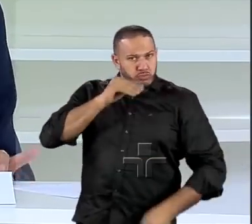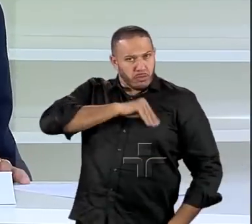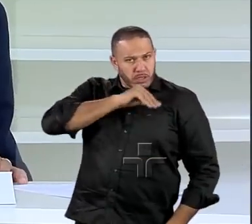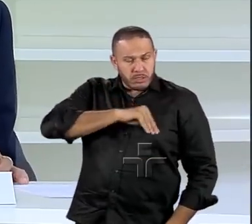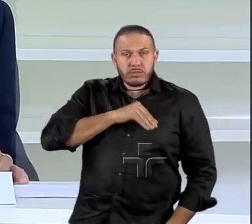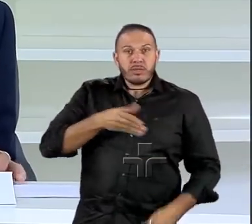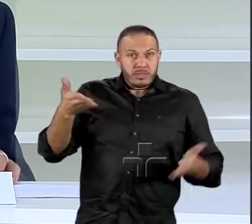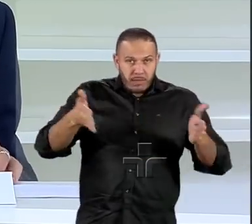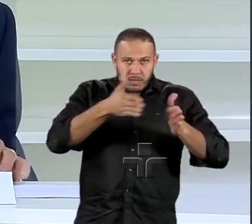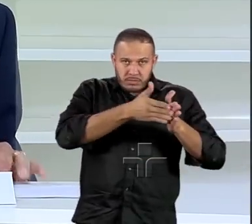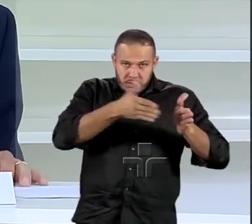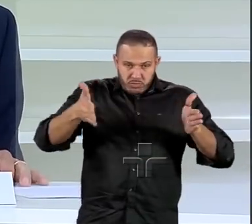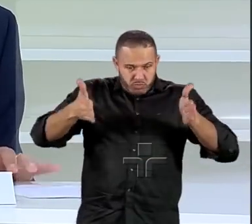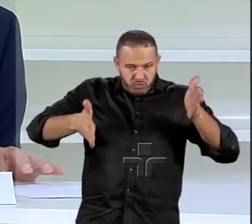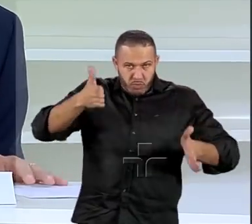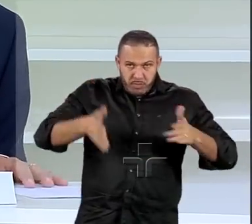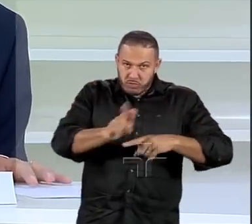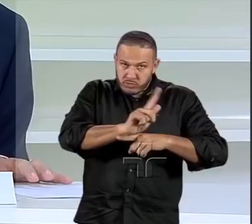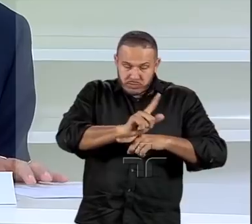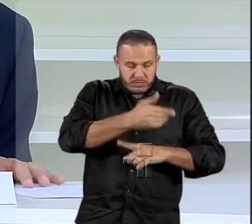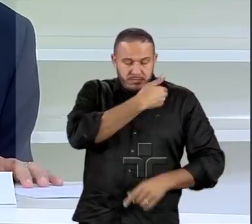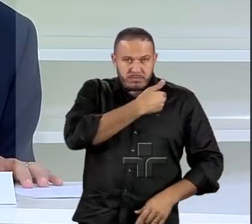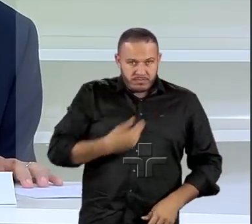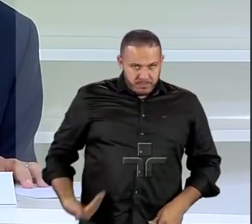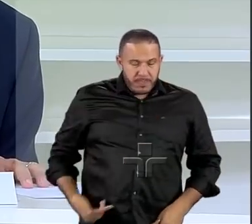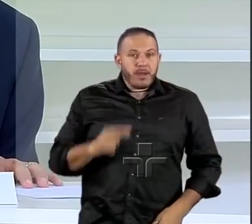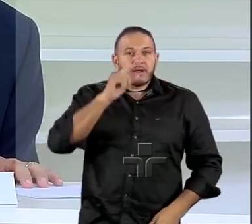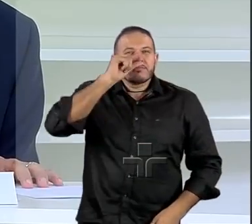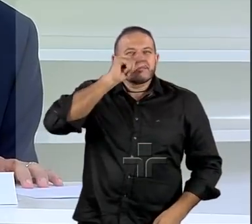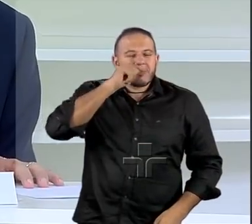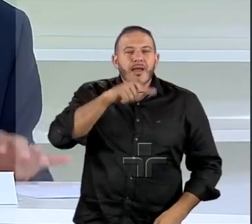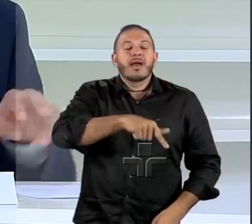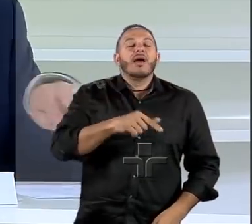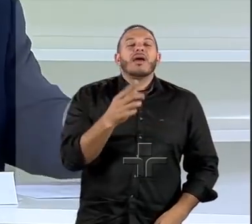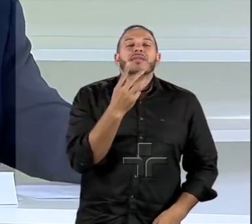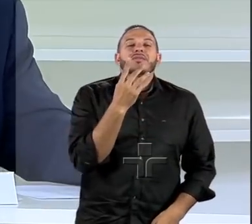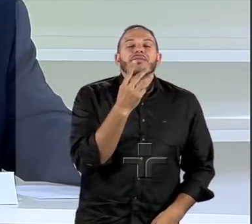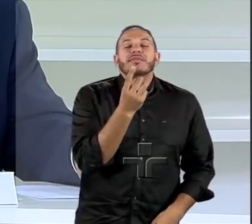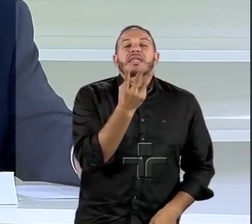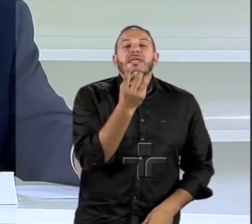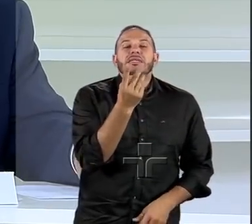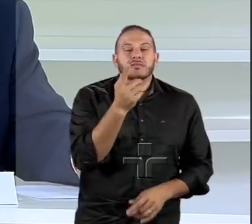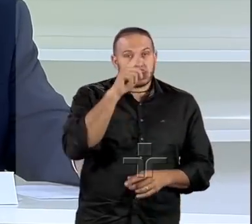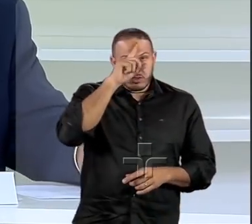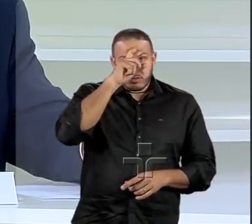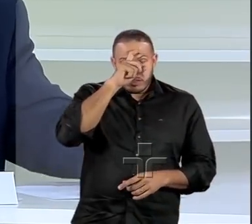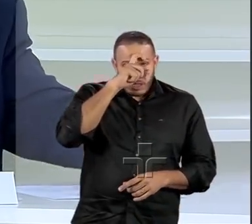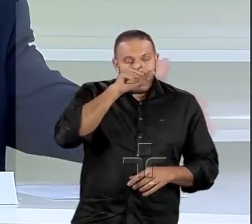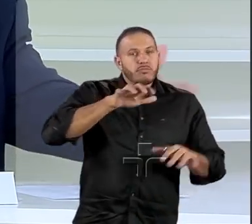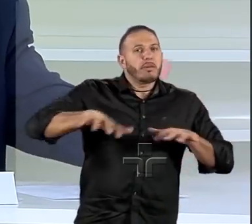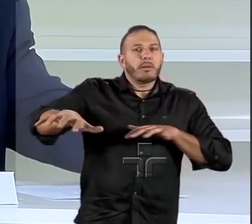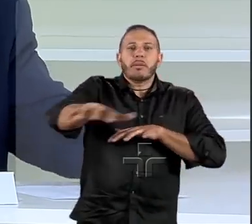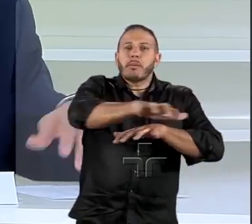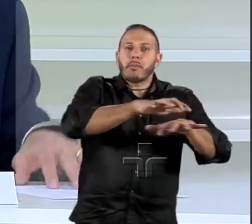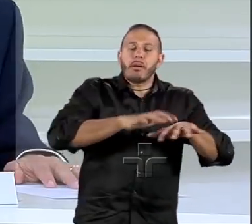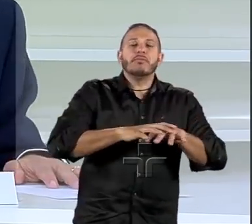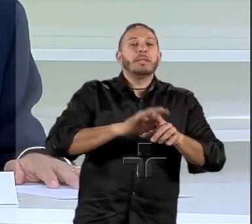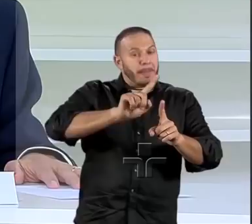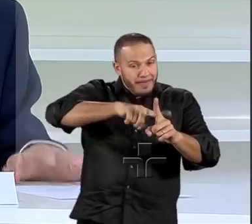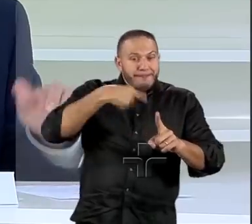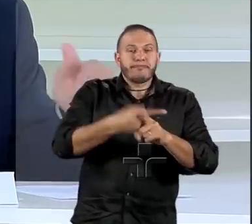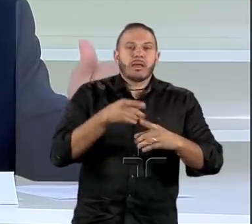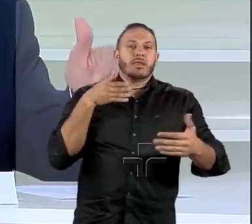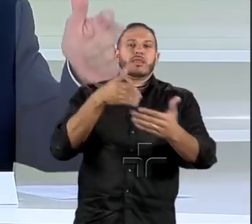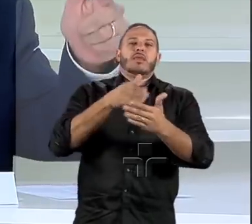governador Geraldo Alckmin, nós inauguramos 13 hospitais estaduais, mais 3 para inaugurar até o final do